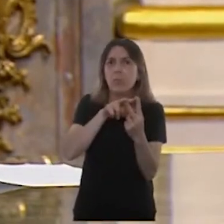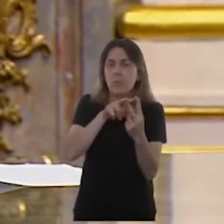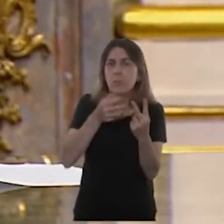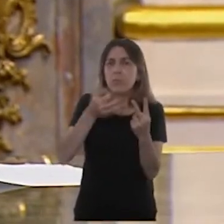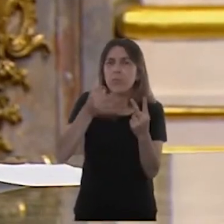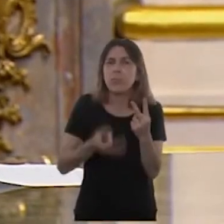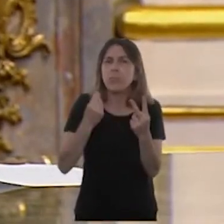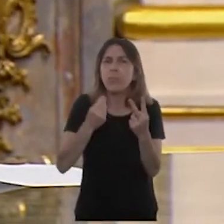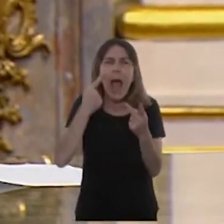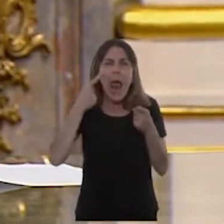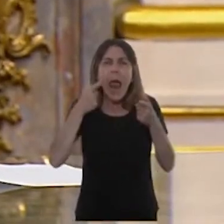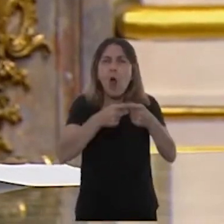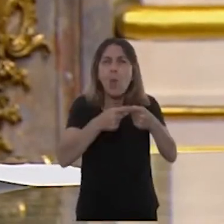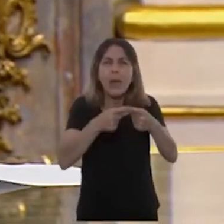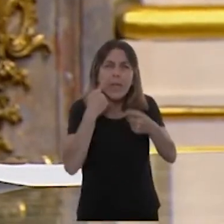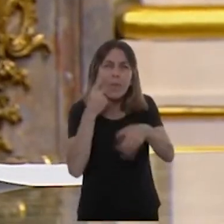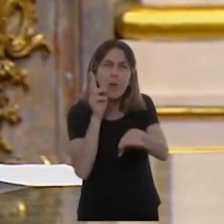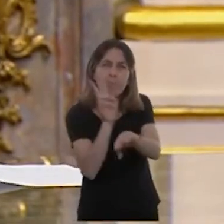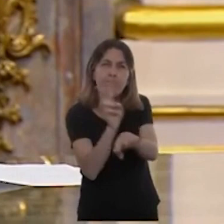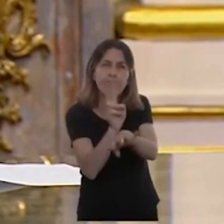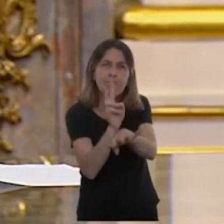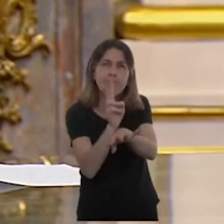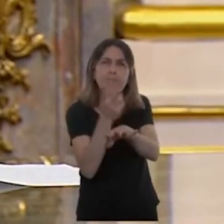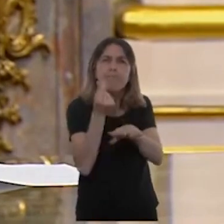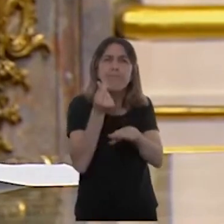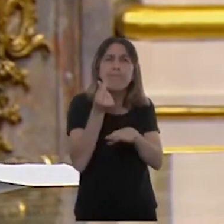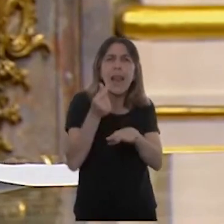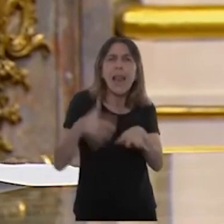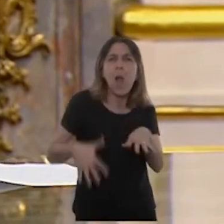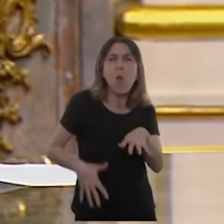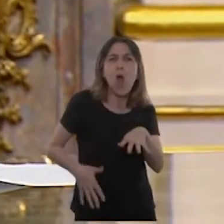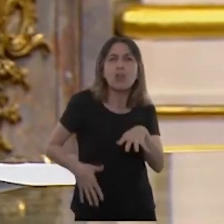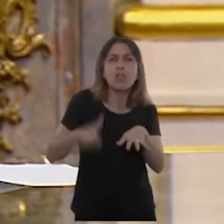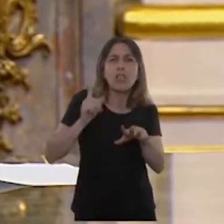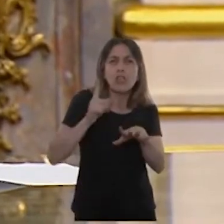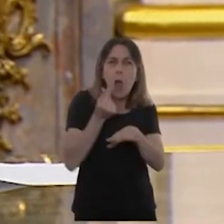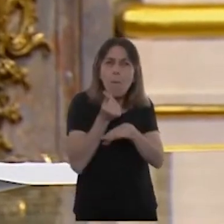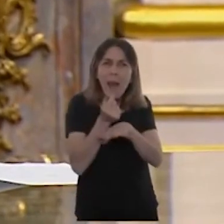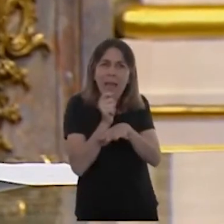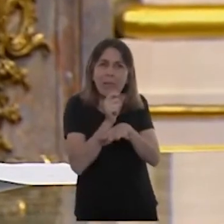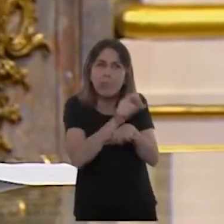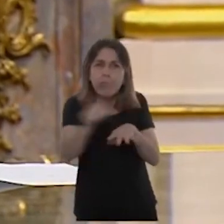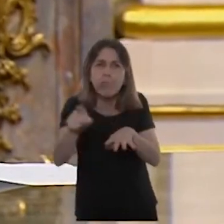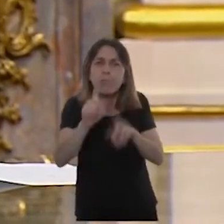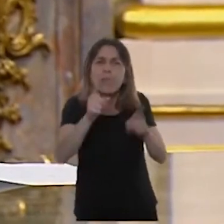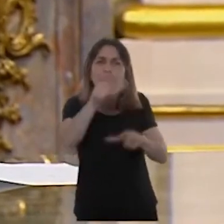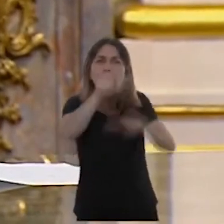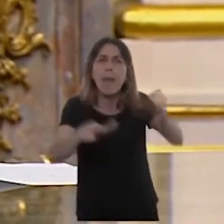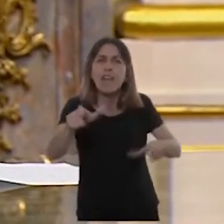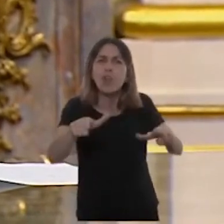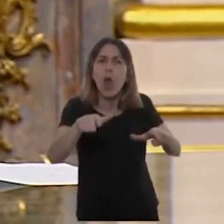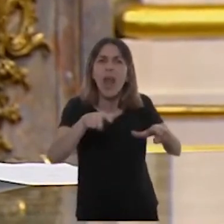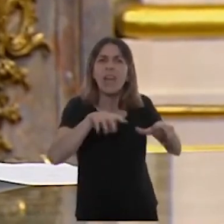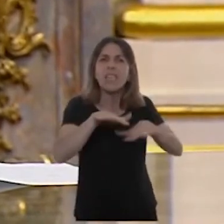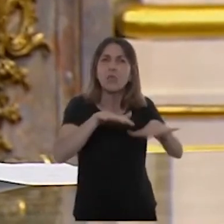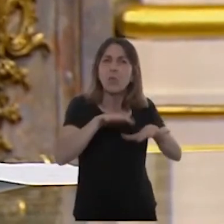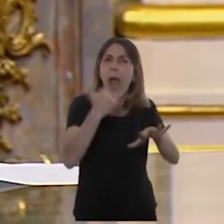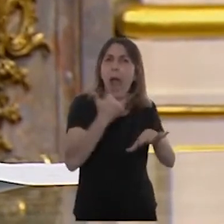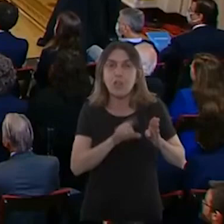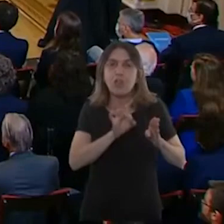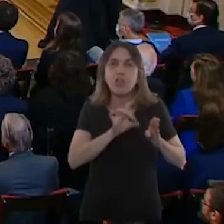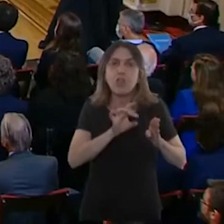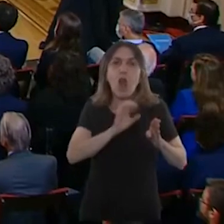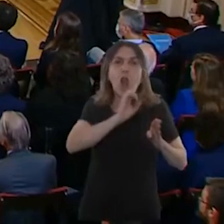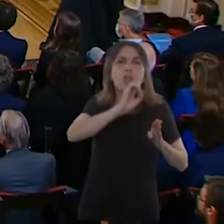informais, empregadas domésticas e aposentados. Além do auxílio de renda, o ministro da Economia da Argentina, Martín Guzmán, anunciou